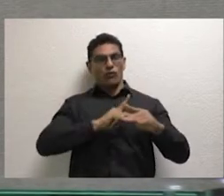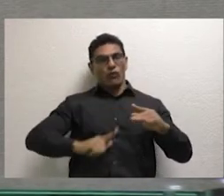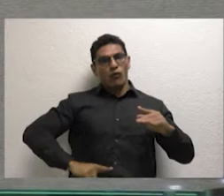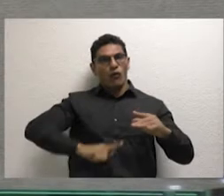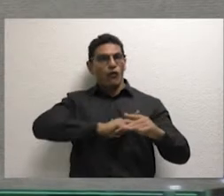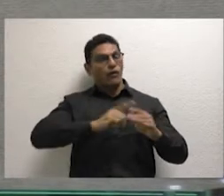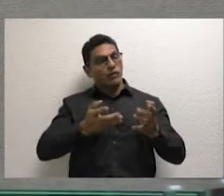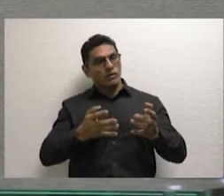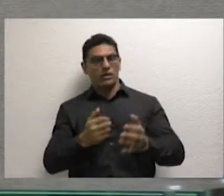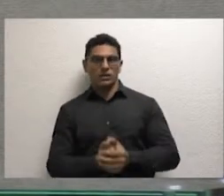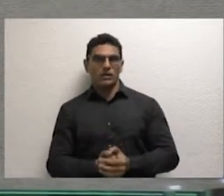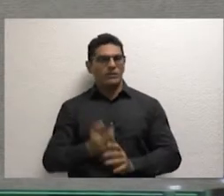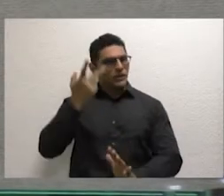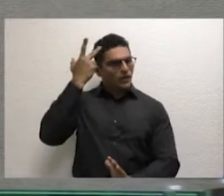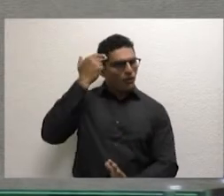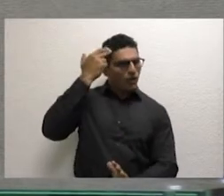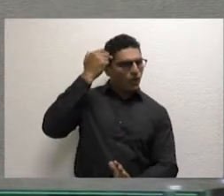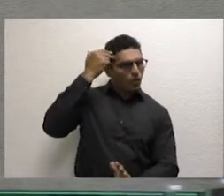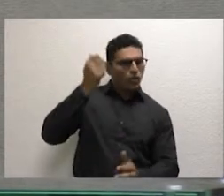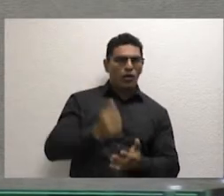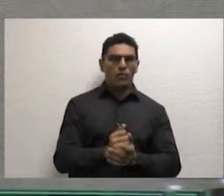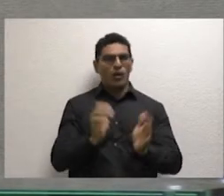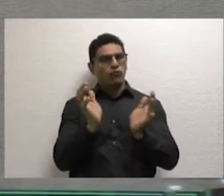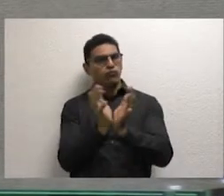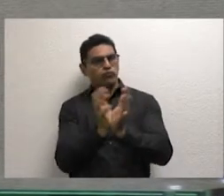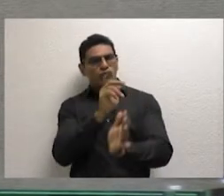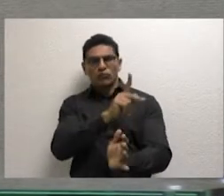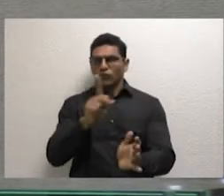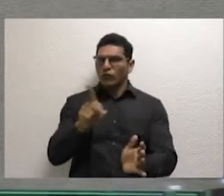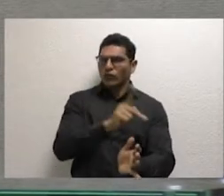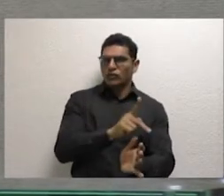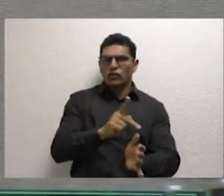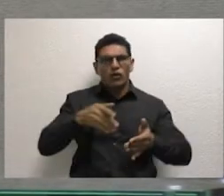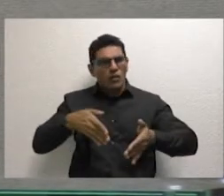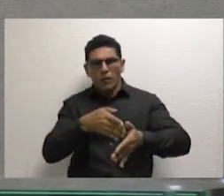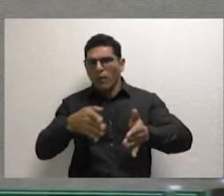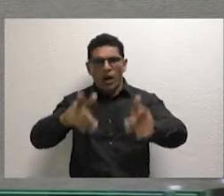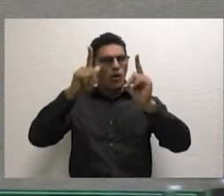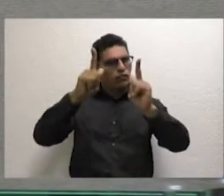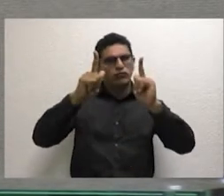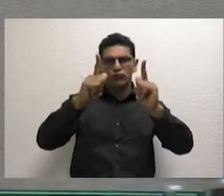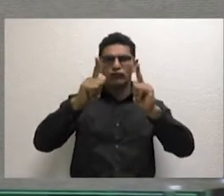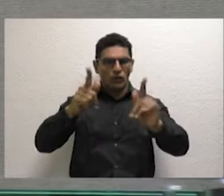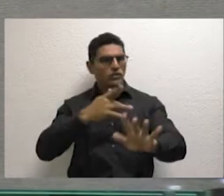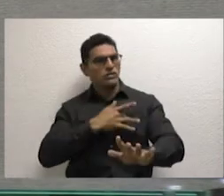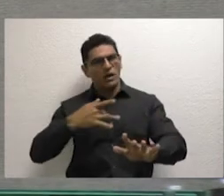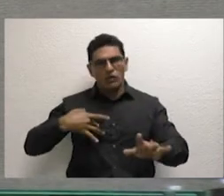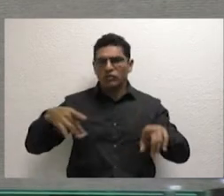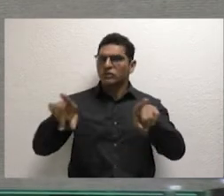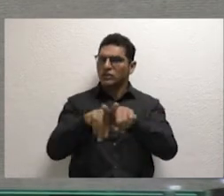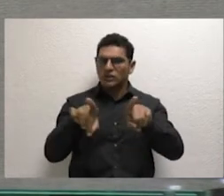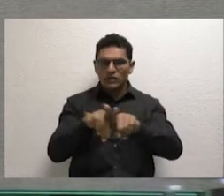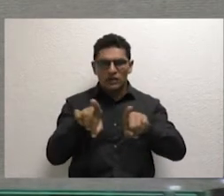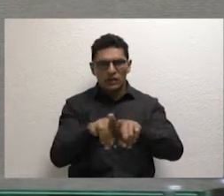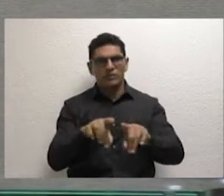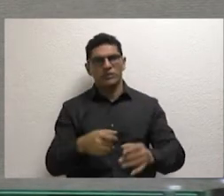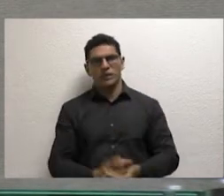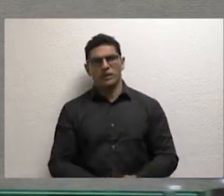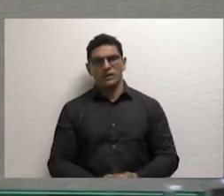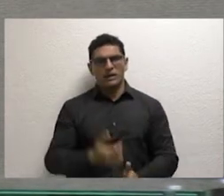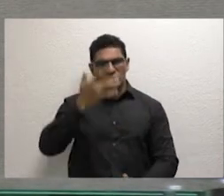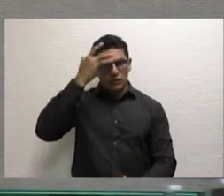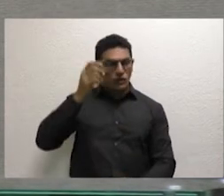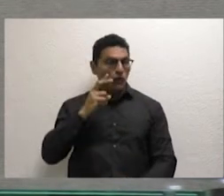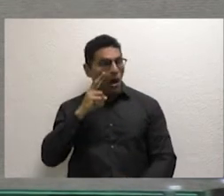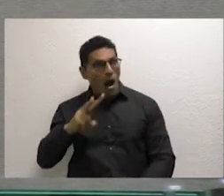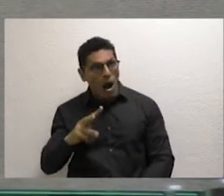então isso é normal do movimento o professor ir para a rua assim como o servidor da saúde às vezes as pessoas se espantam mas